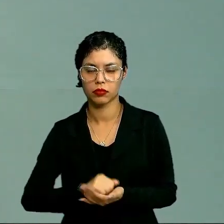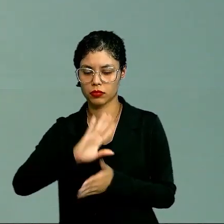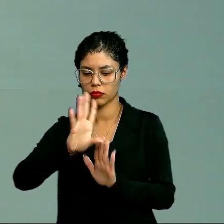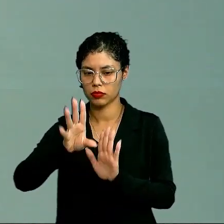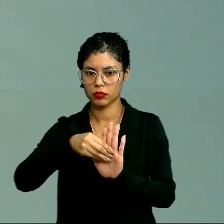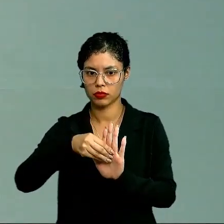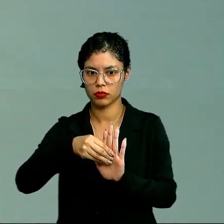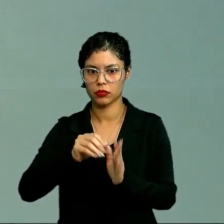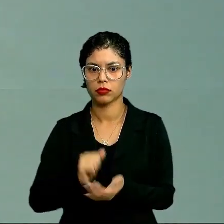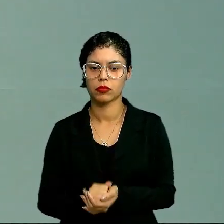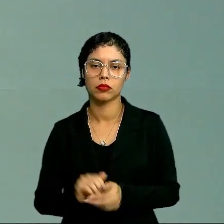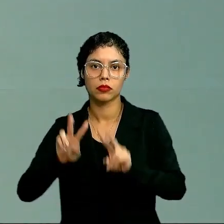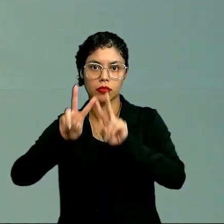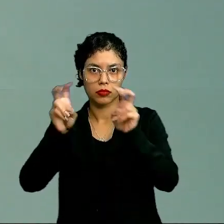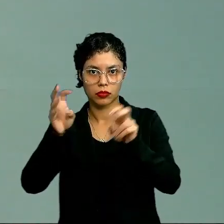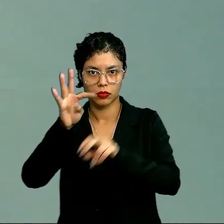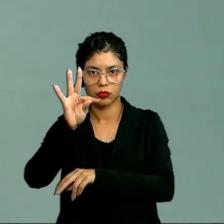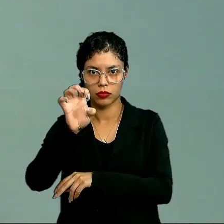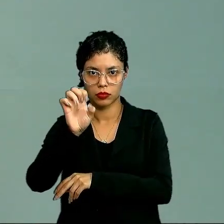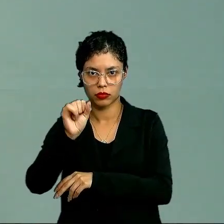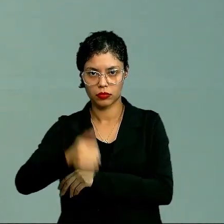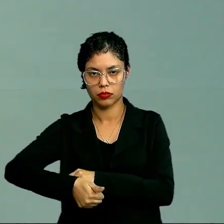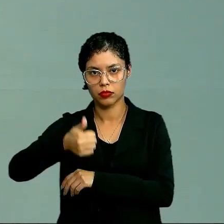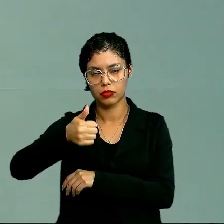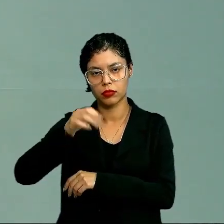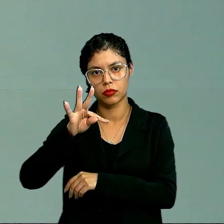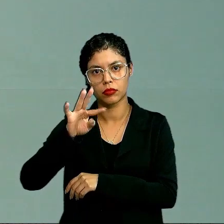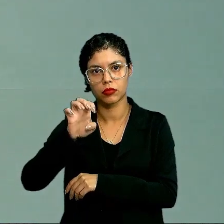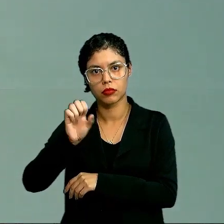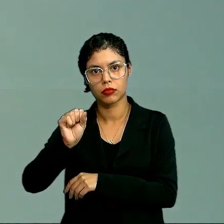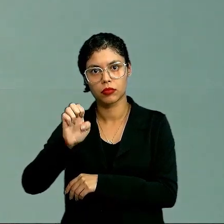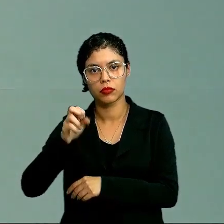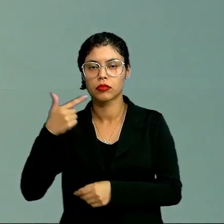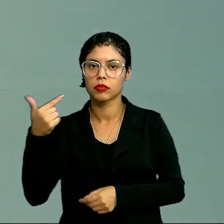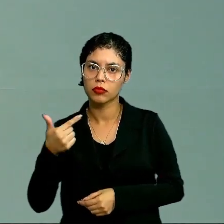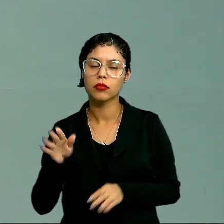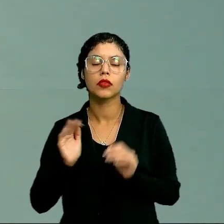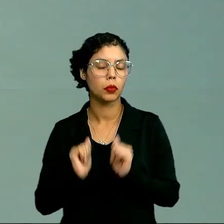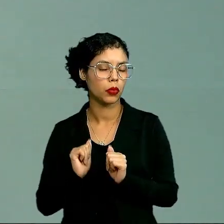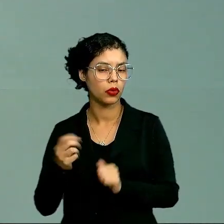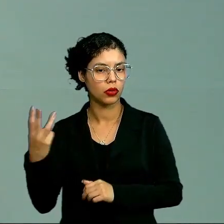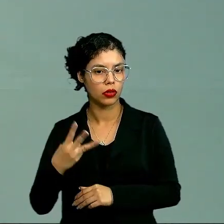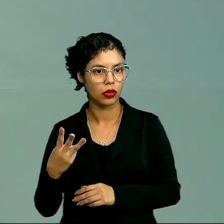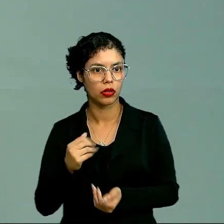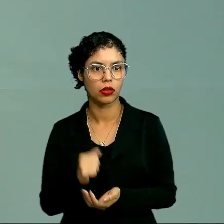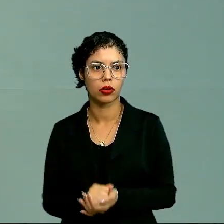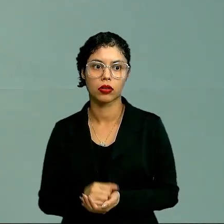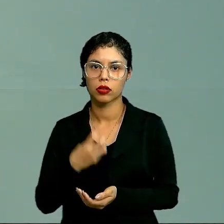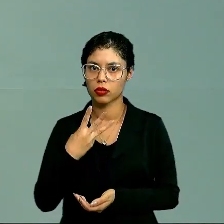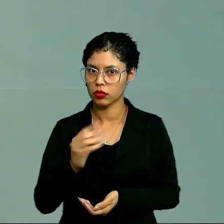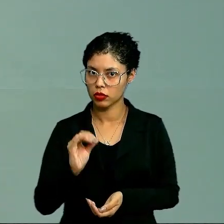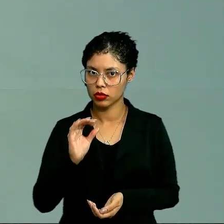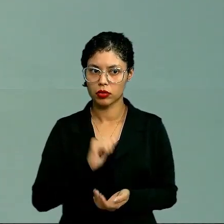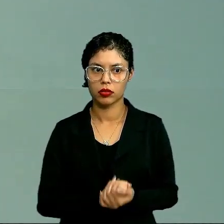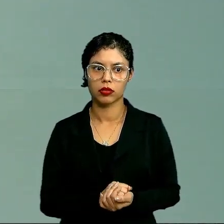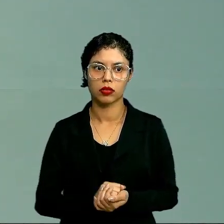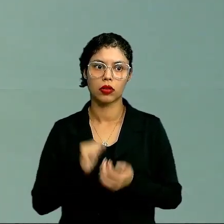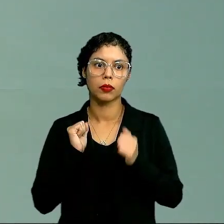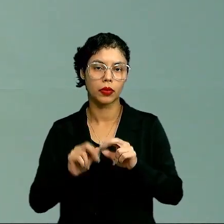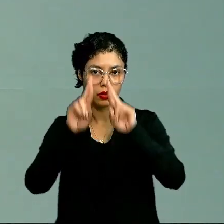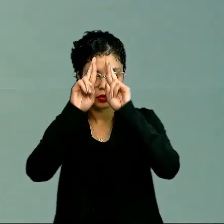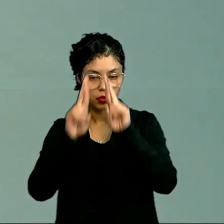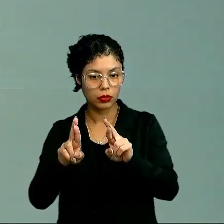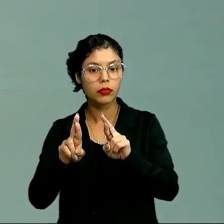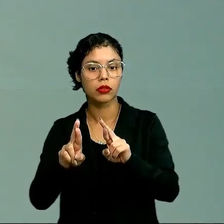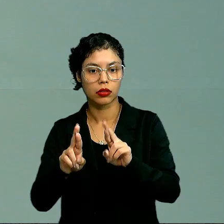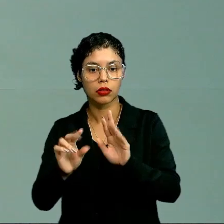anexa a sua tese, a tese 1, a tese 2. Se você quiser utilizar 3 teses também, lembrando que o texto tem 30 linhas, então tem que respeitar